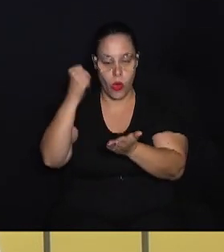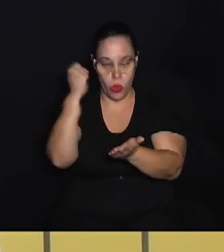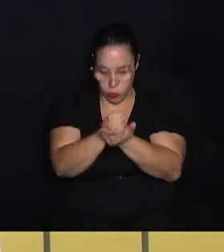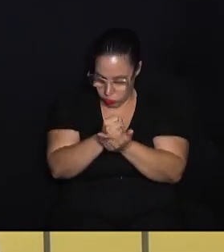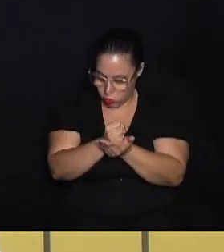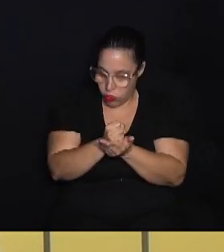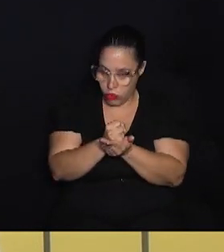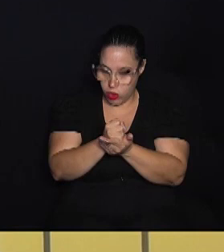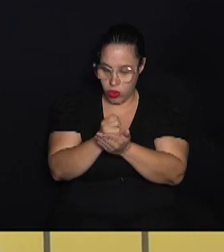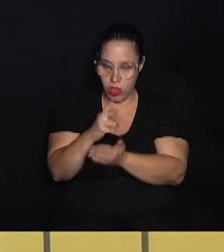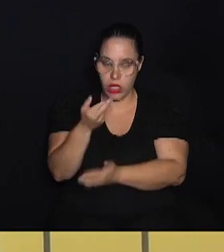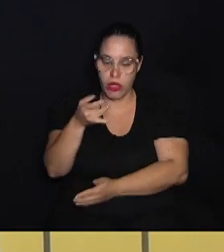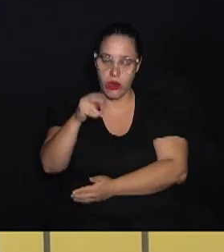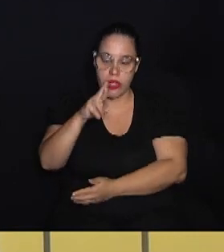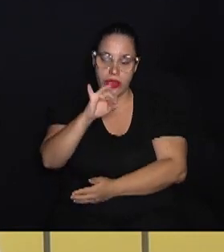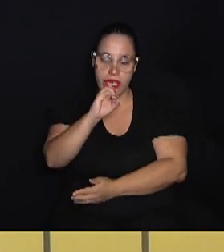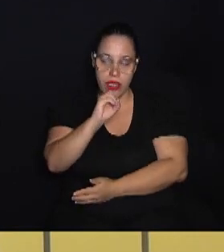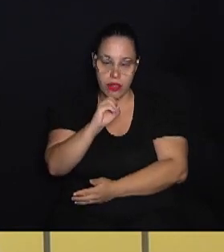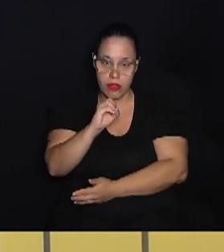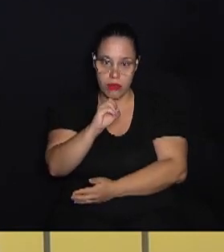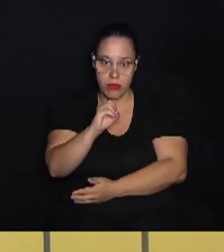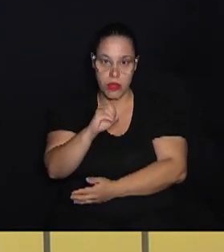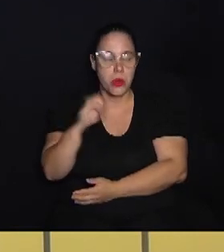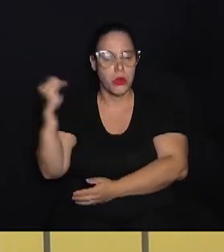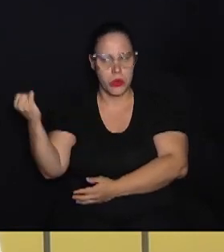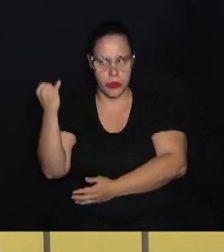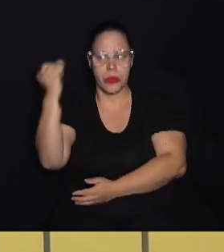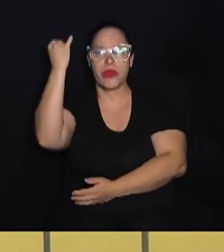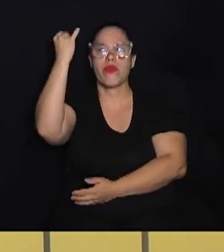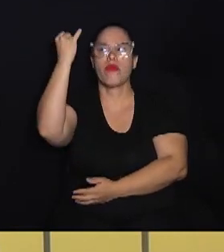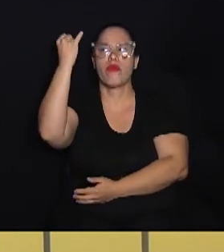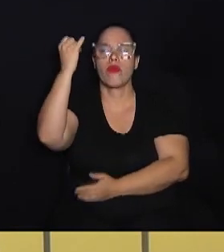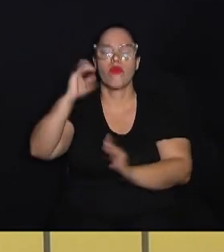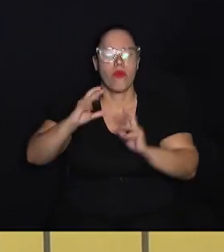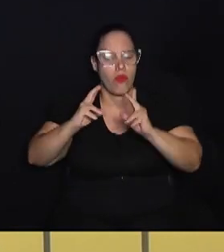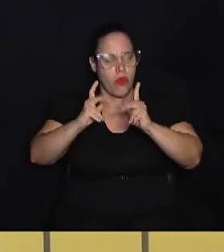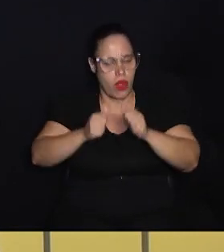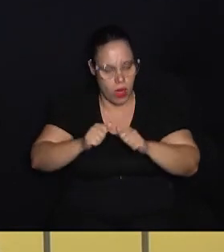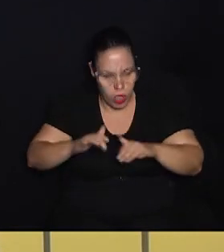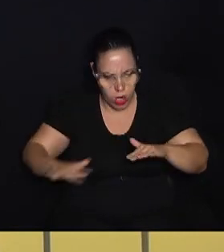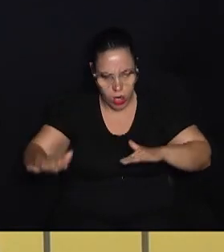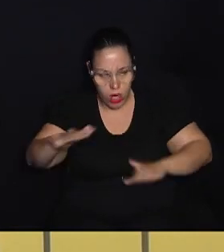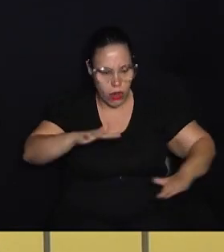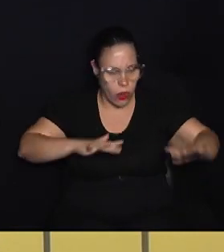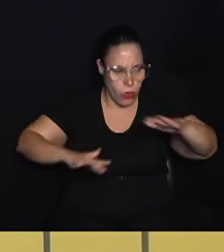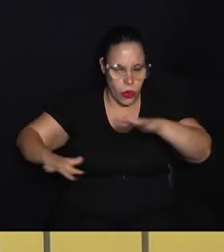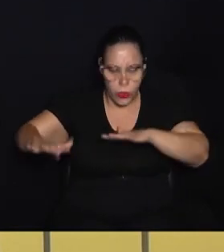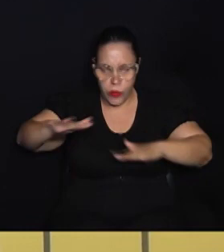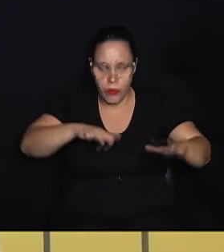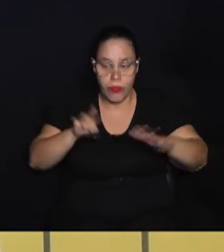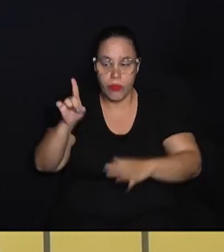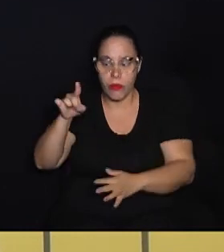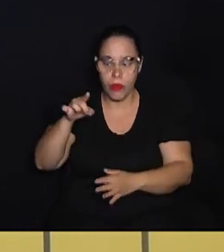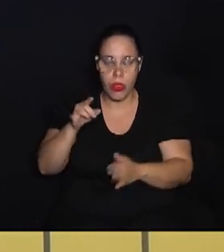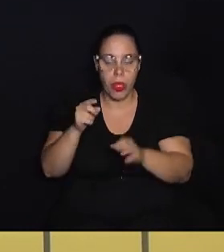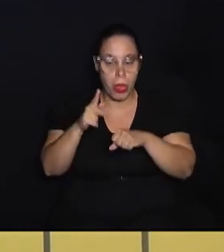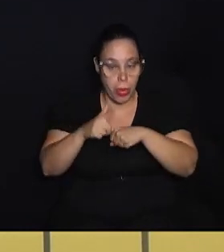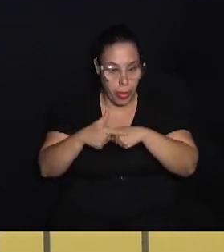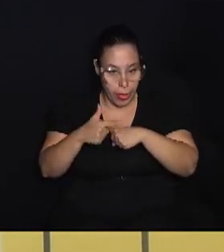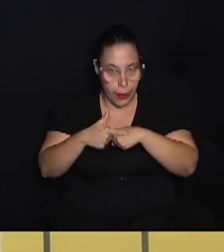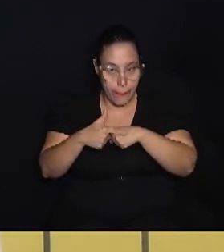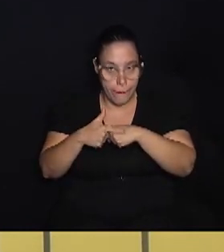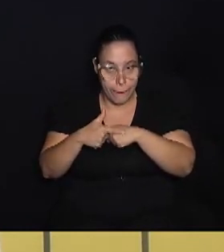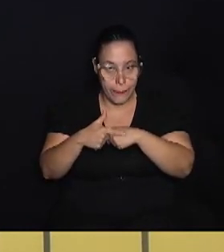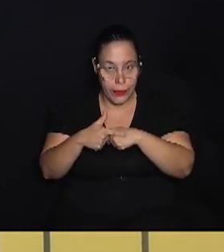de restauração, que é bastante importante, de várias áreas, e isso vai ter um papel importante